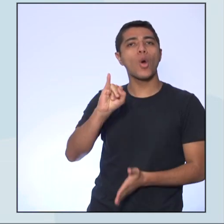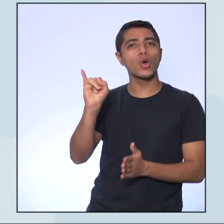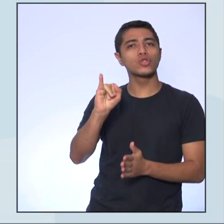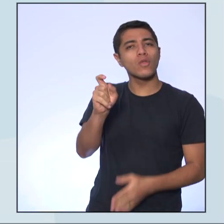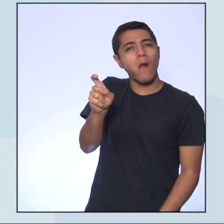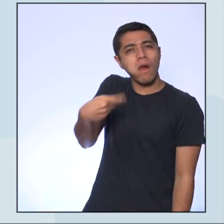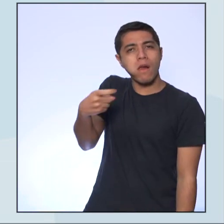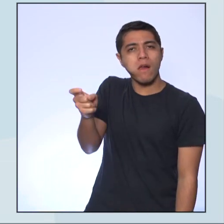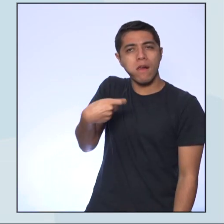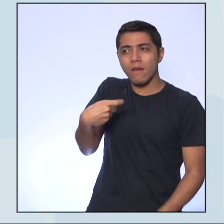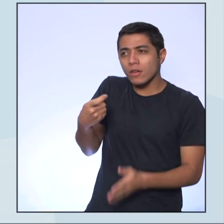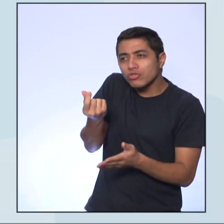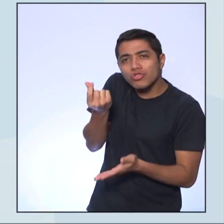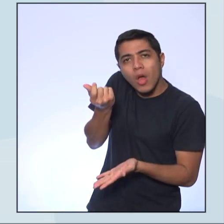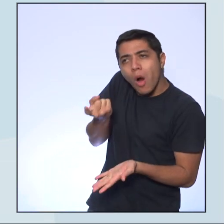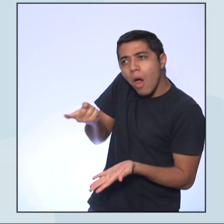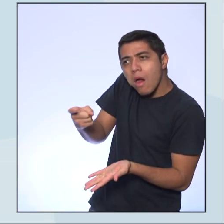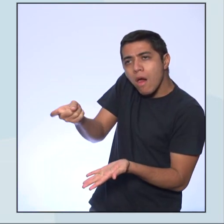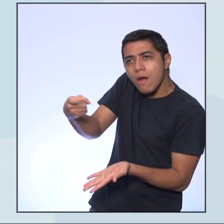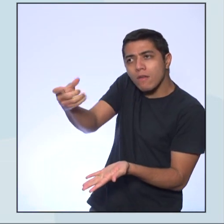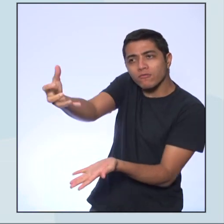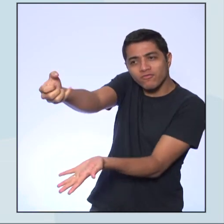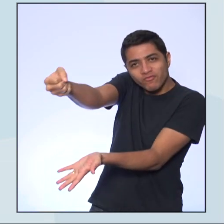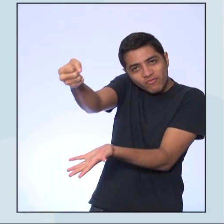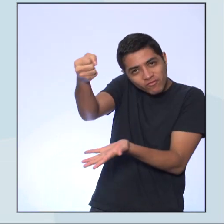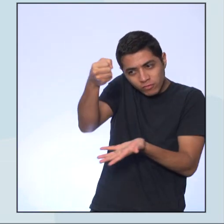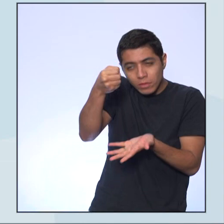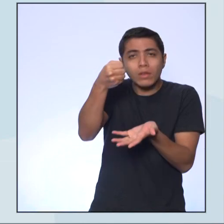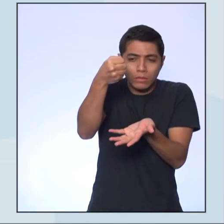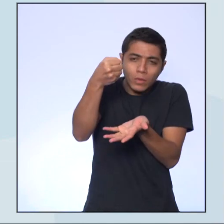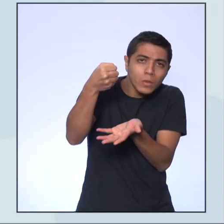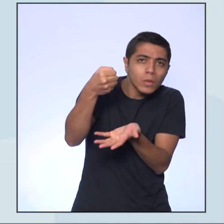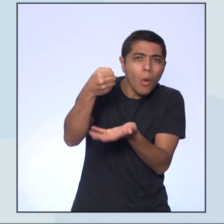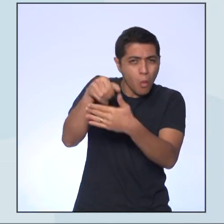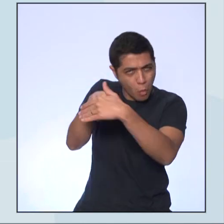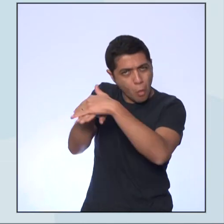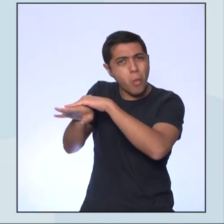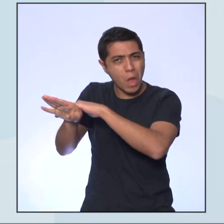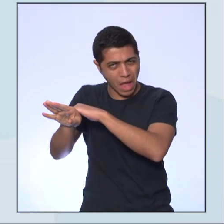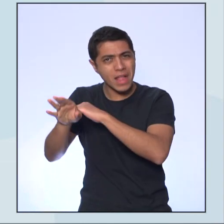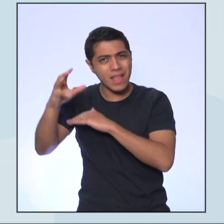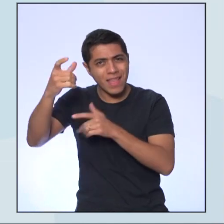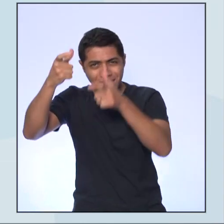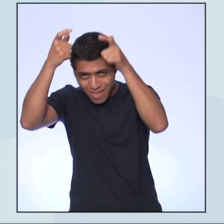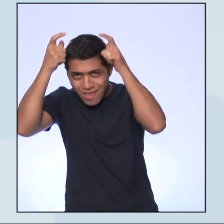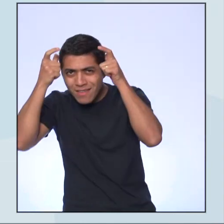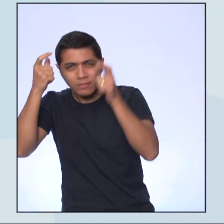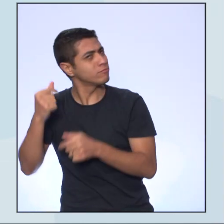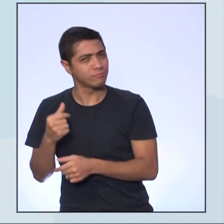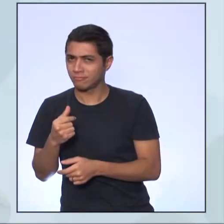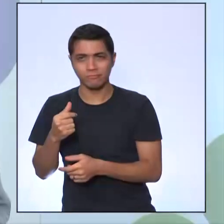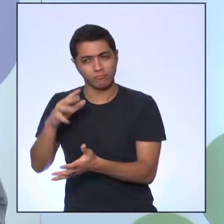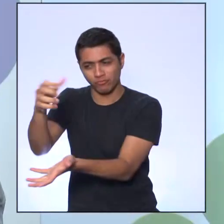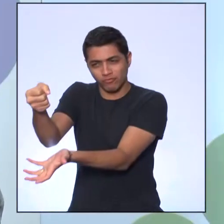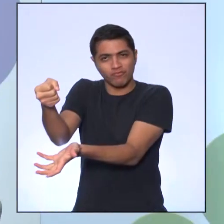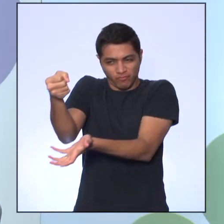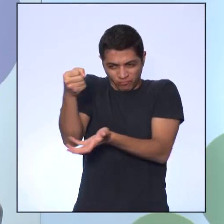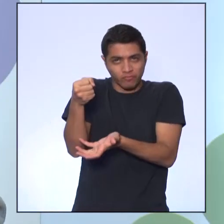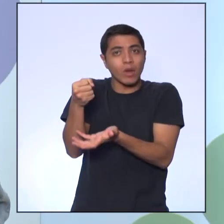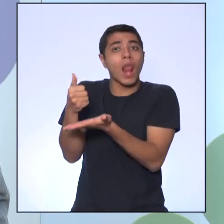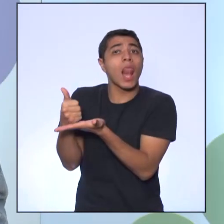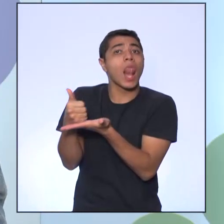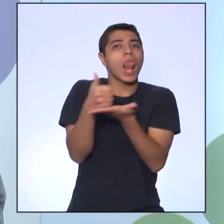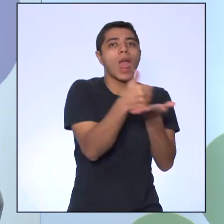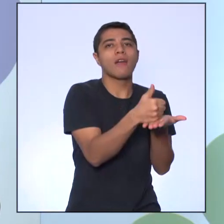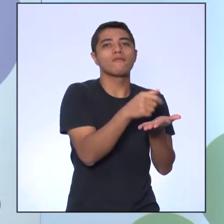do reino, ele é levado para a sede da Igreja Católica, que na época era em Roma. Então, vocês entendiam que a Igreja Católica